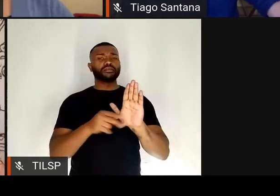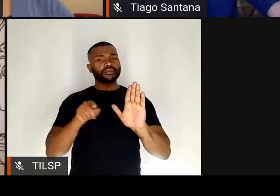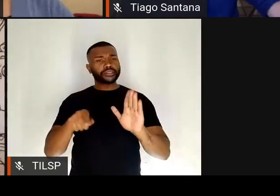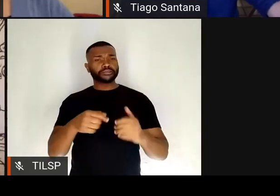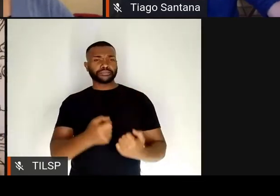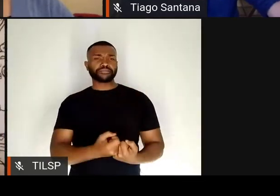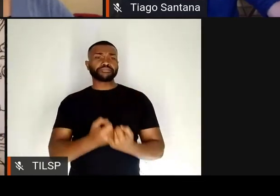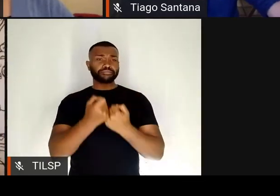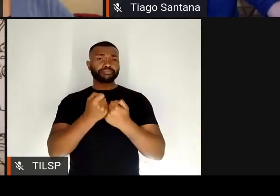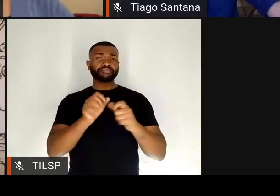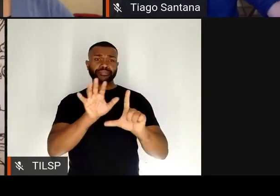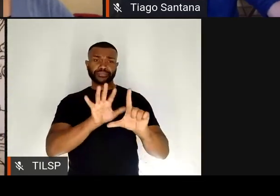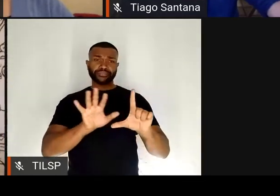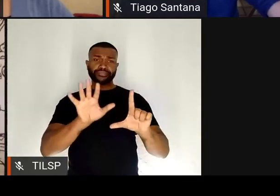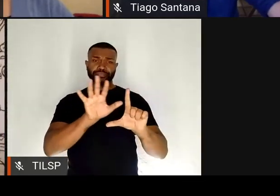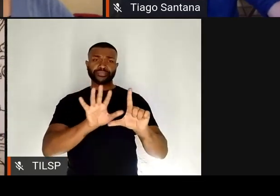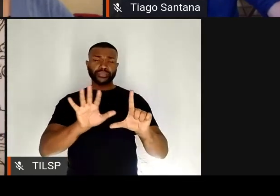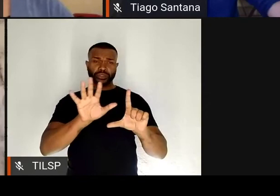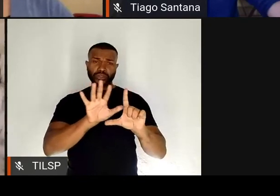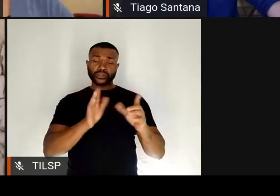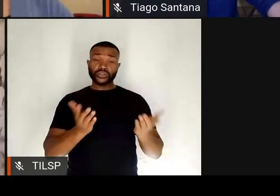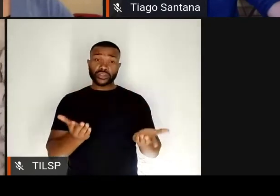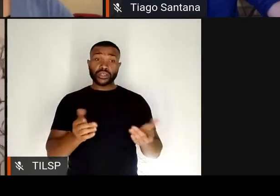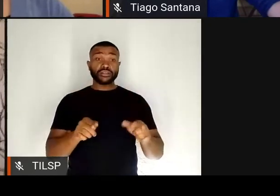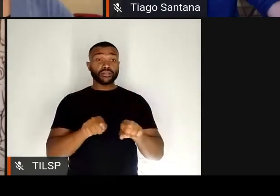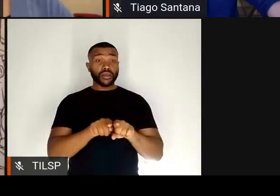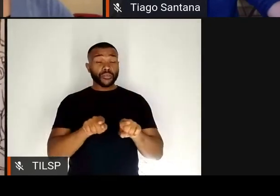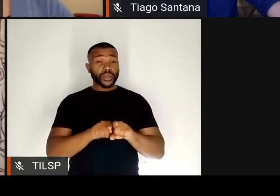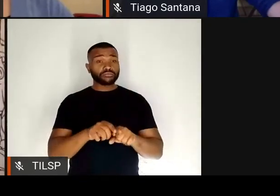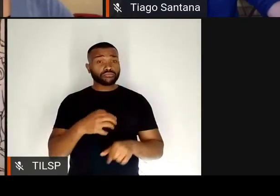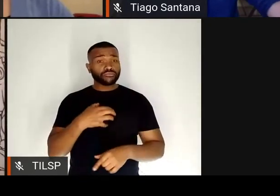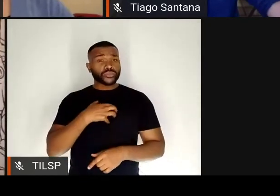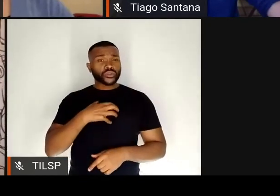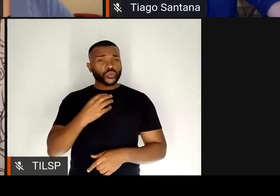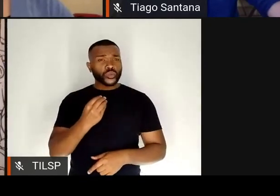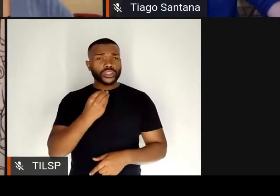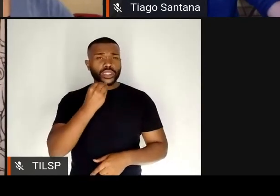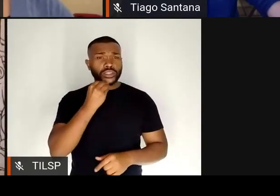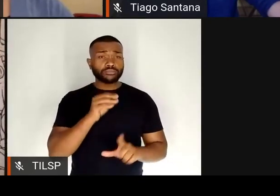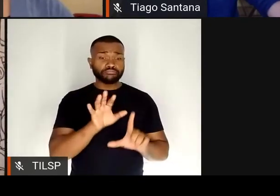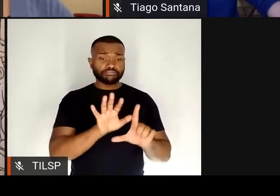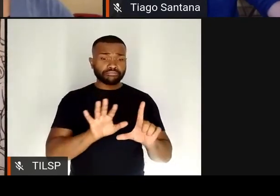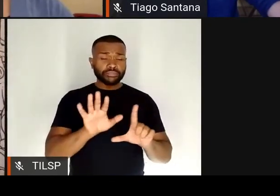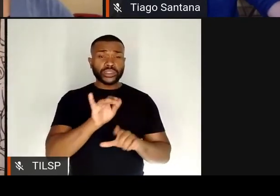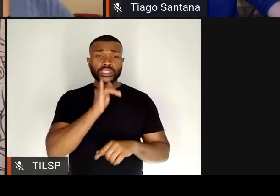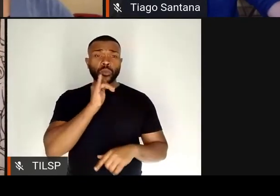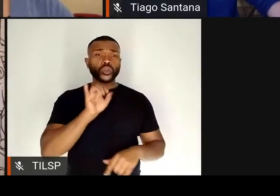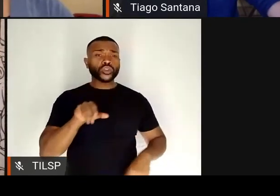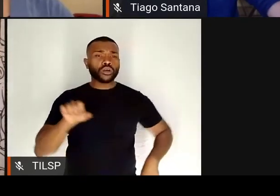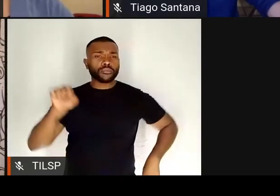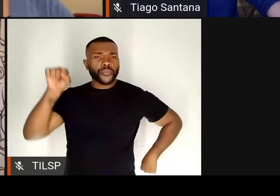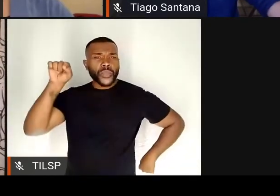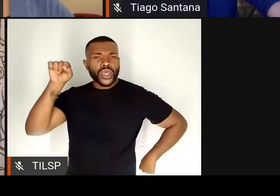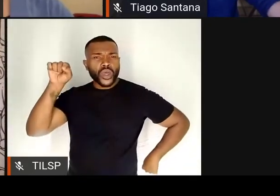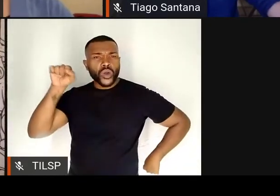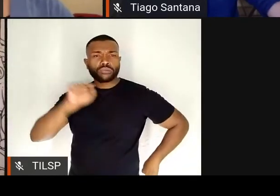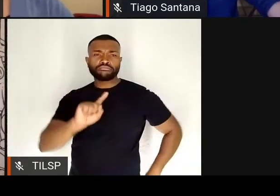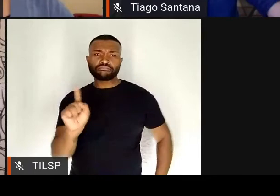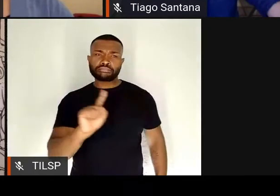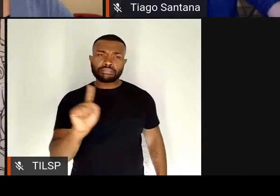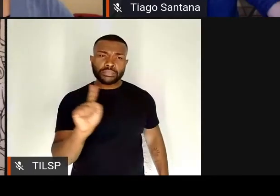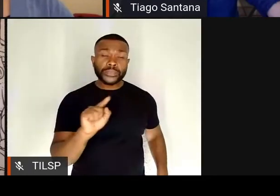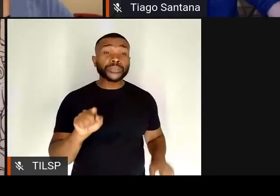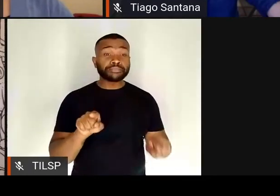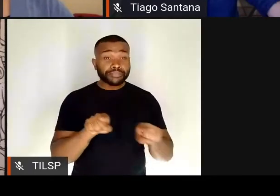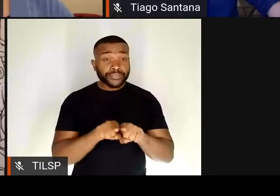linha de frente, né? A condição de linha de frente não é apenas uma questão de heroísmo, é o fato de que o